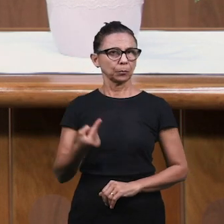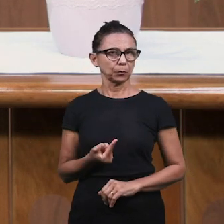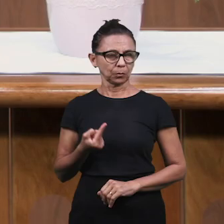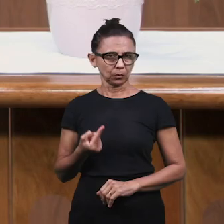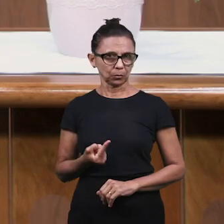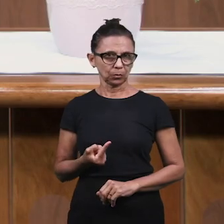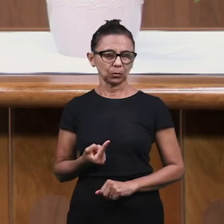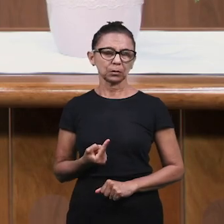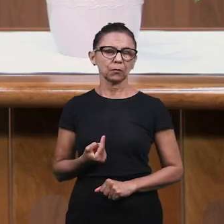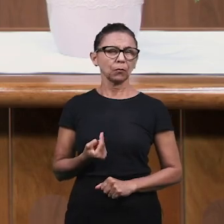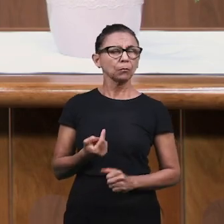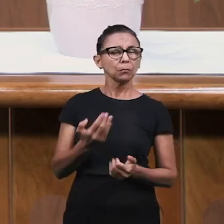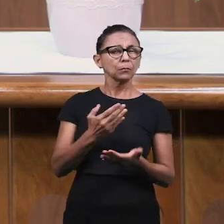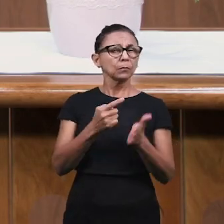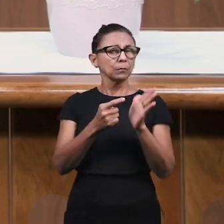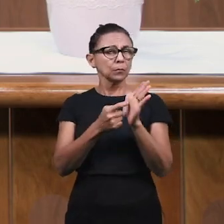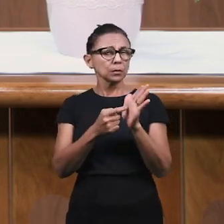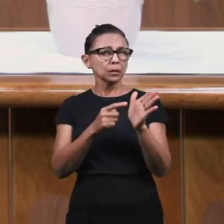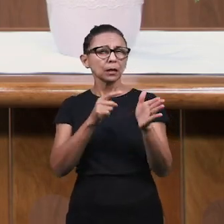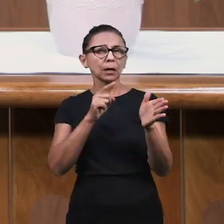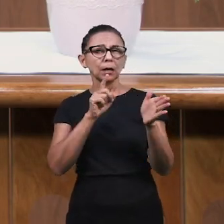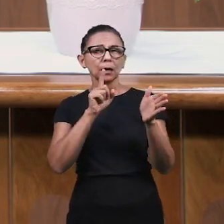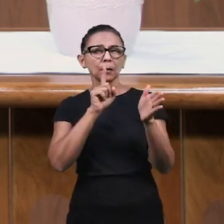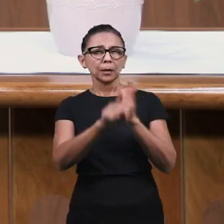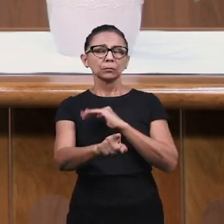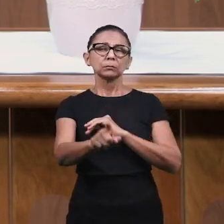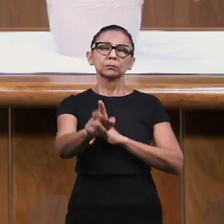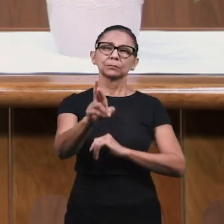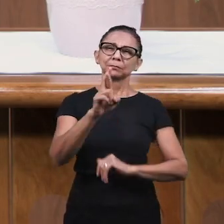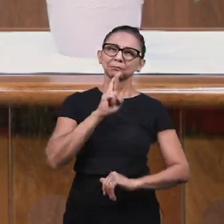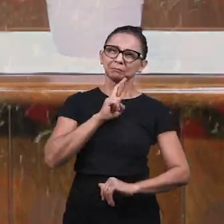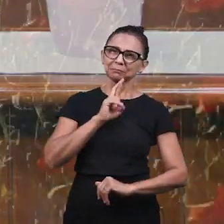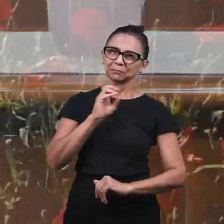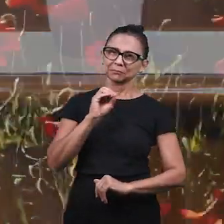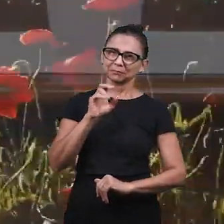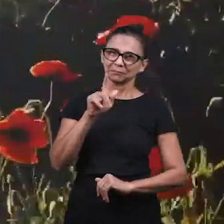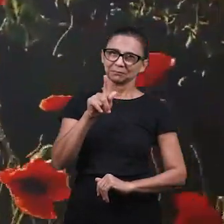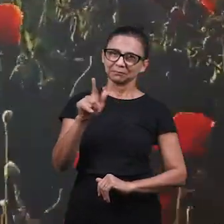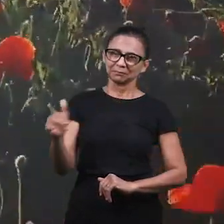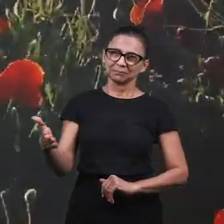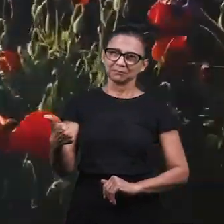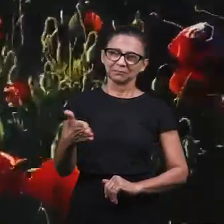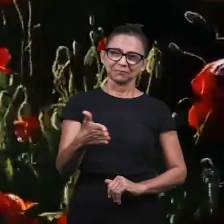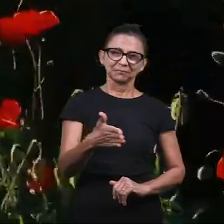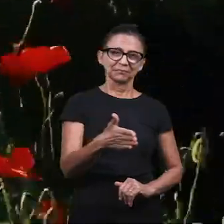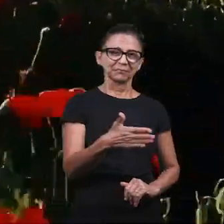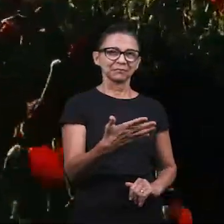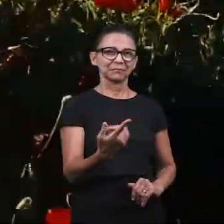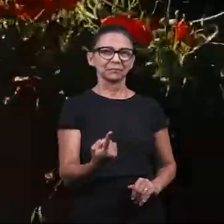então a trazer as perguntas e as respostas enviadas pelos nossos irmãos.